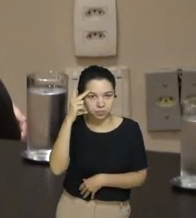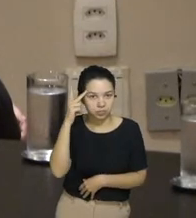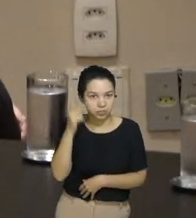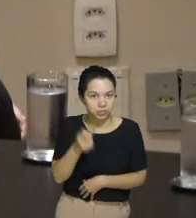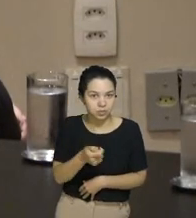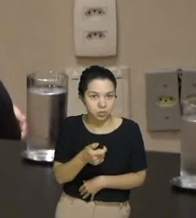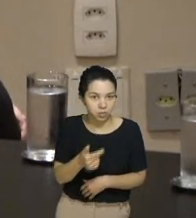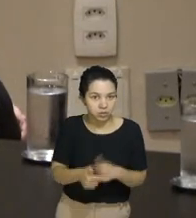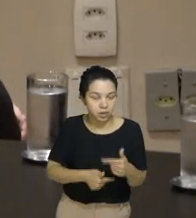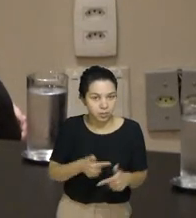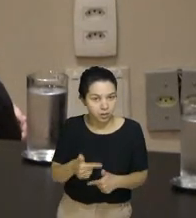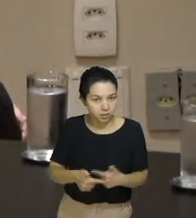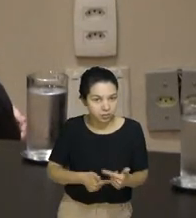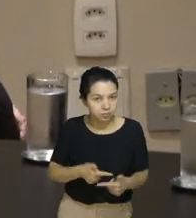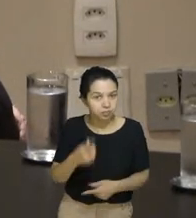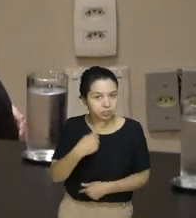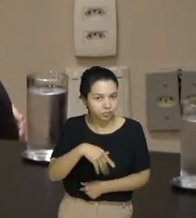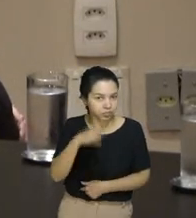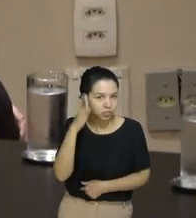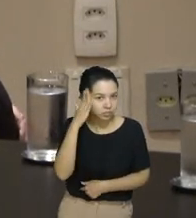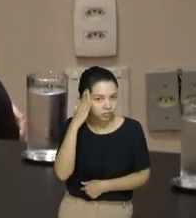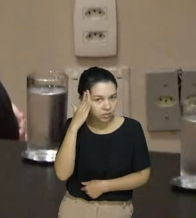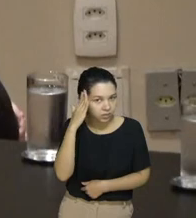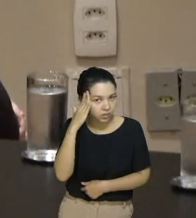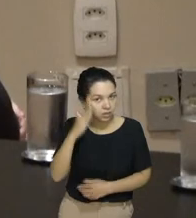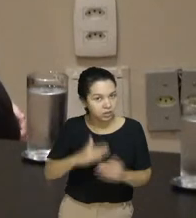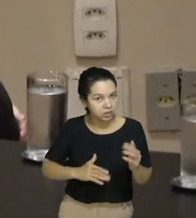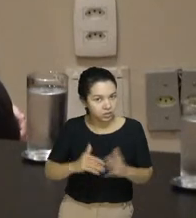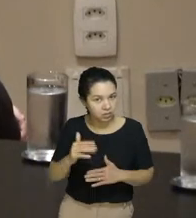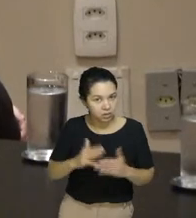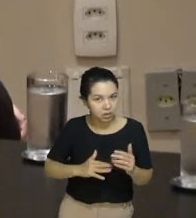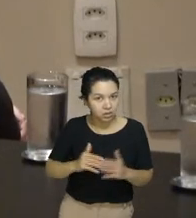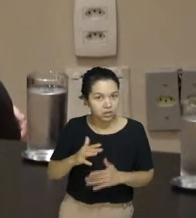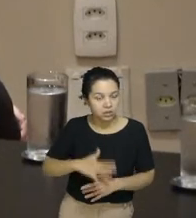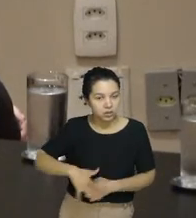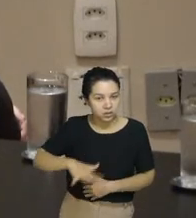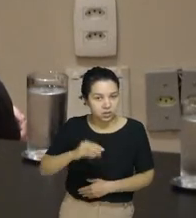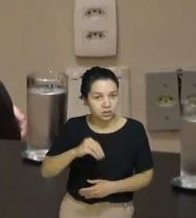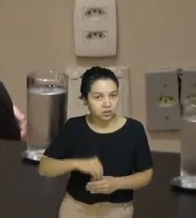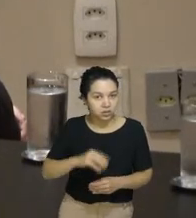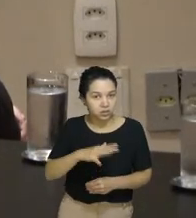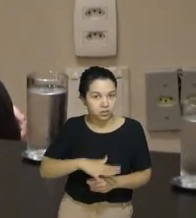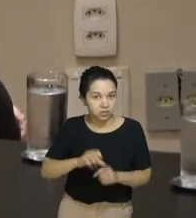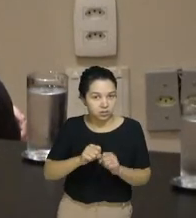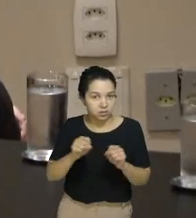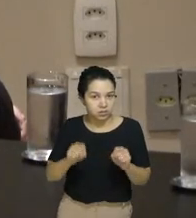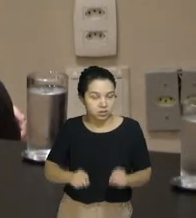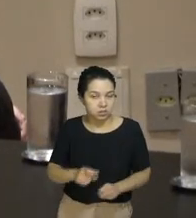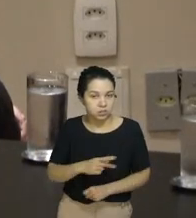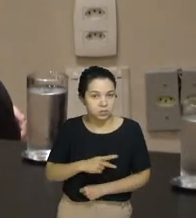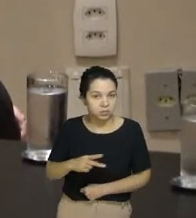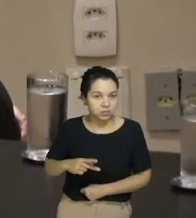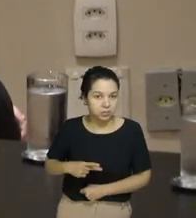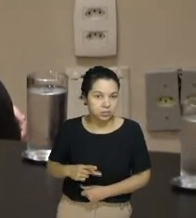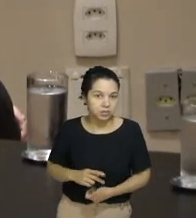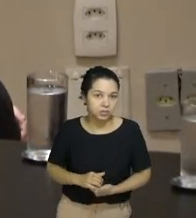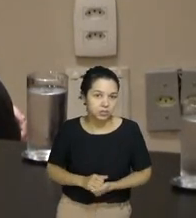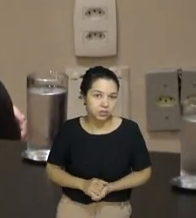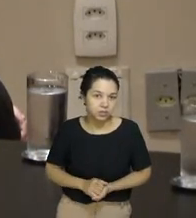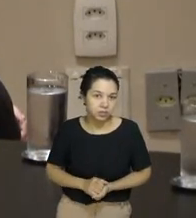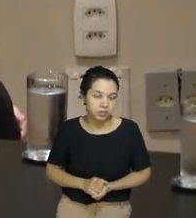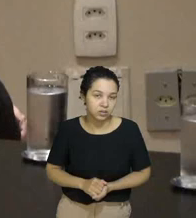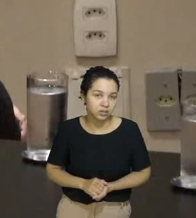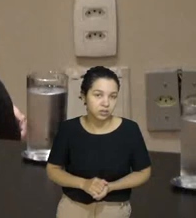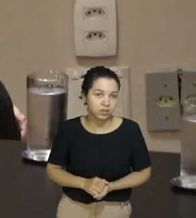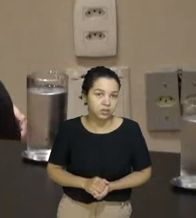e pouco trabalho. A gente sabe que isso é uma prática geral dentro do sistema público, né? E